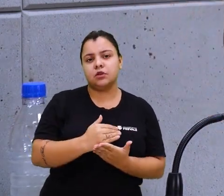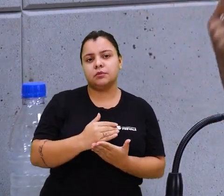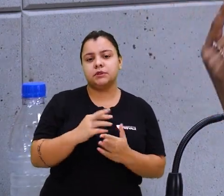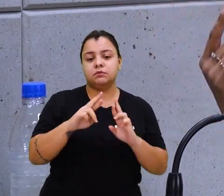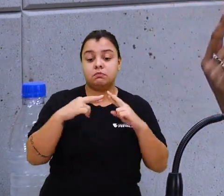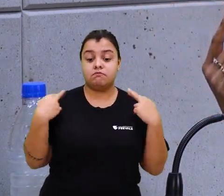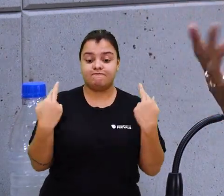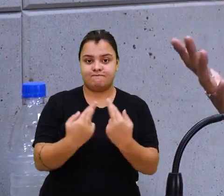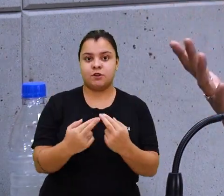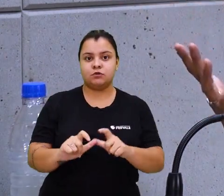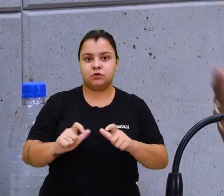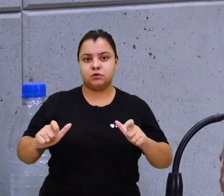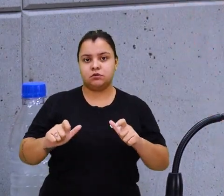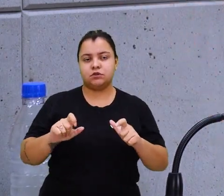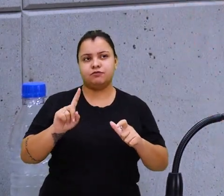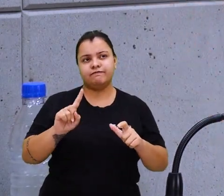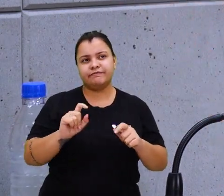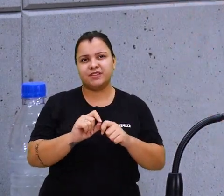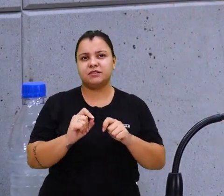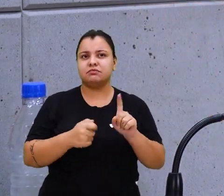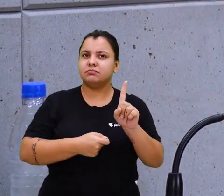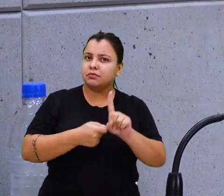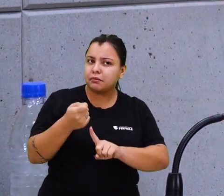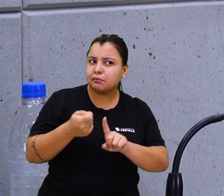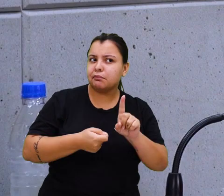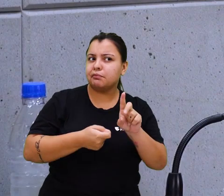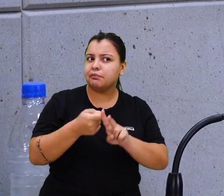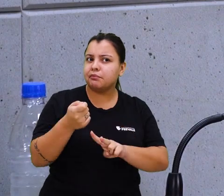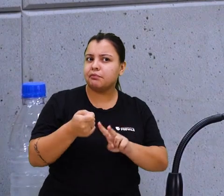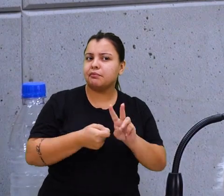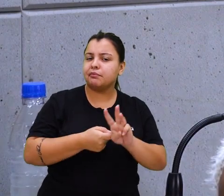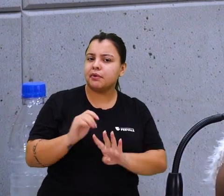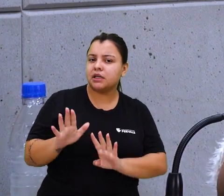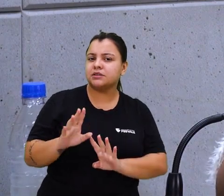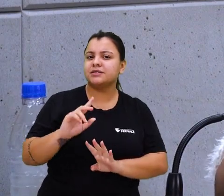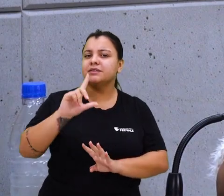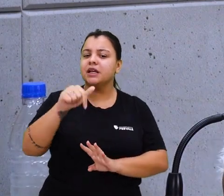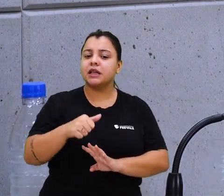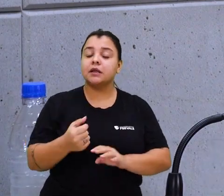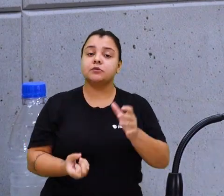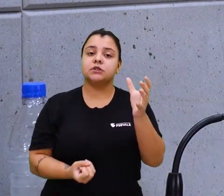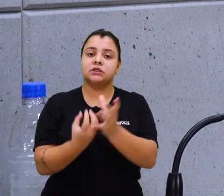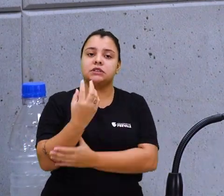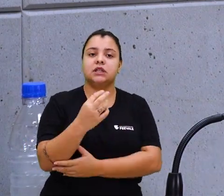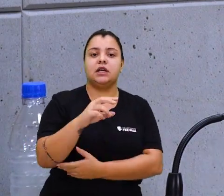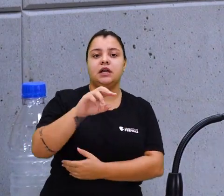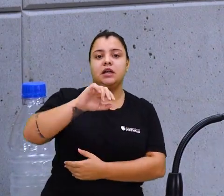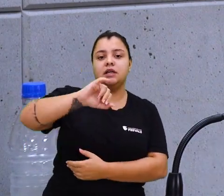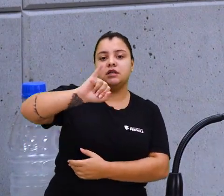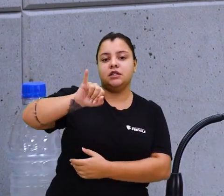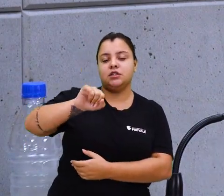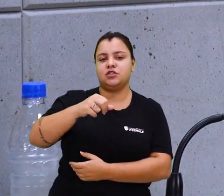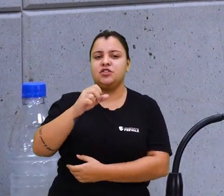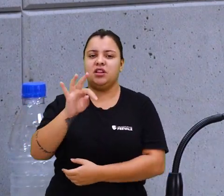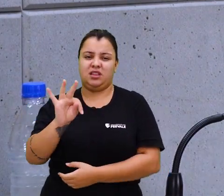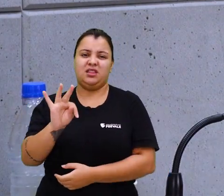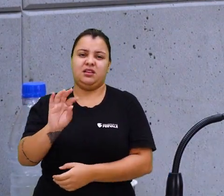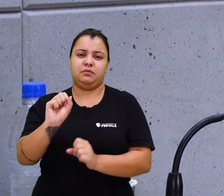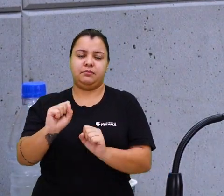gente pensa em fazer uma vez no mês né E depois formar GTS para pensar em coisas específicas né